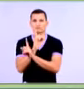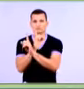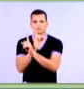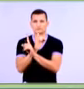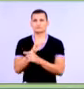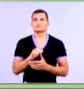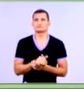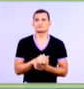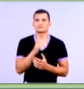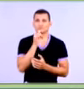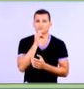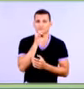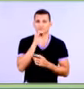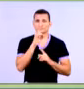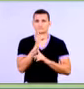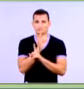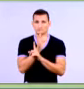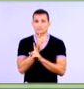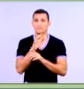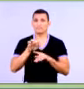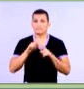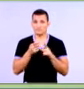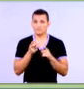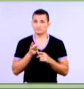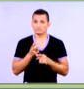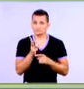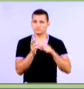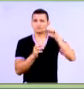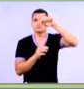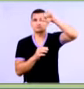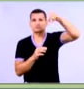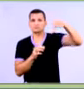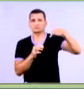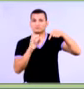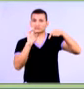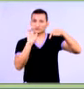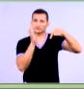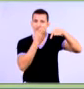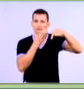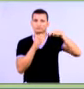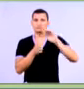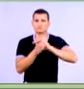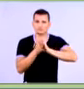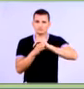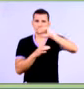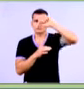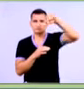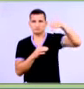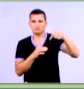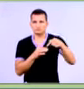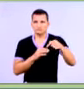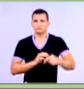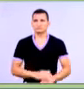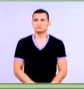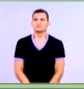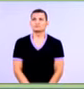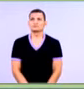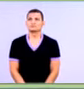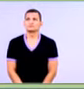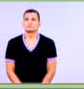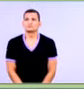do lado direito, mas eu entro do lado esquerdo na árvore. Então, vamos apagar aqui para a gente poder entender